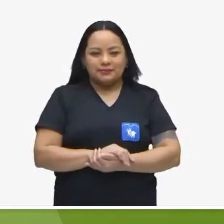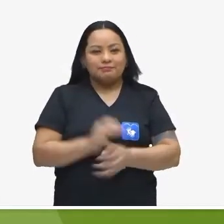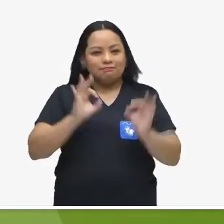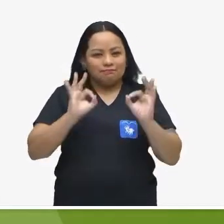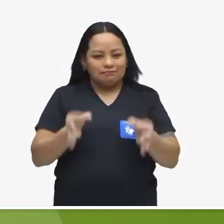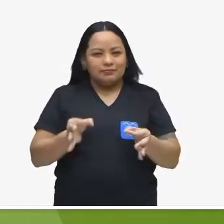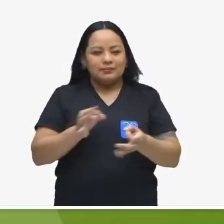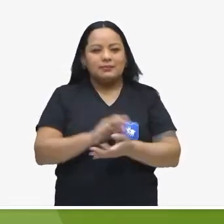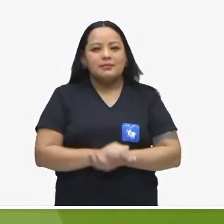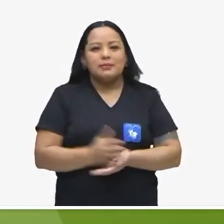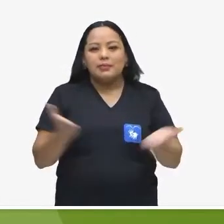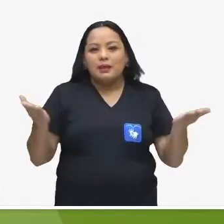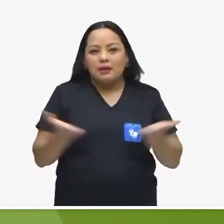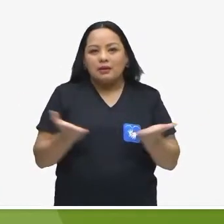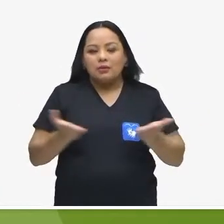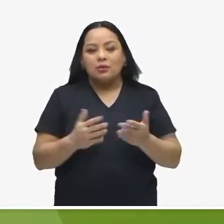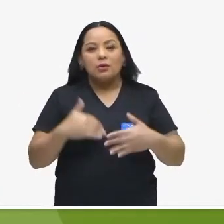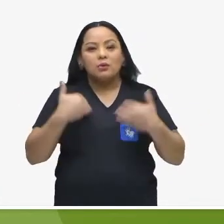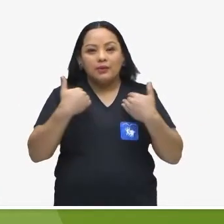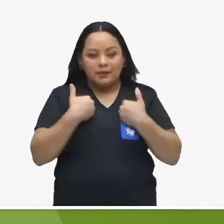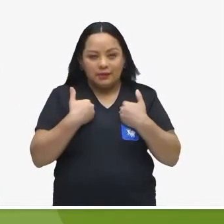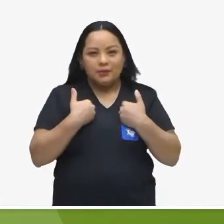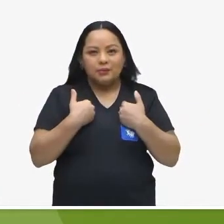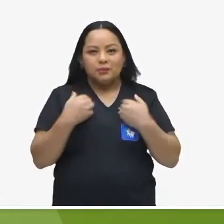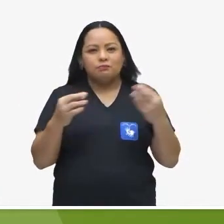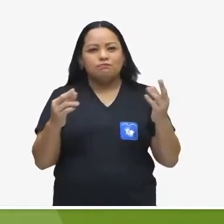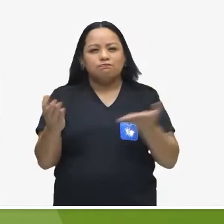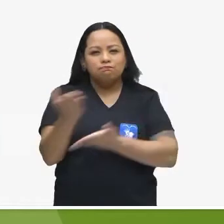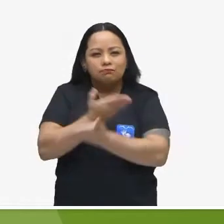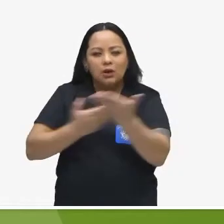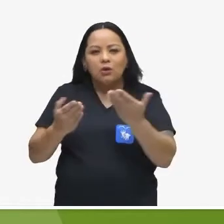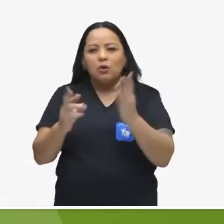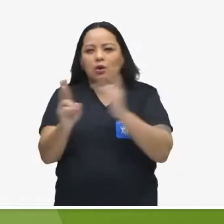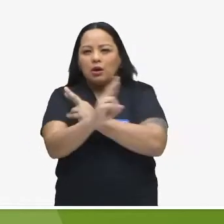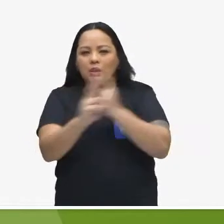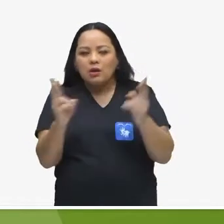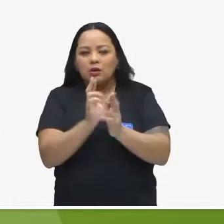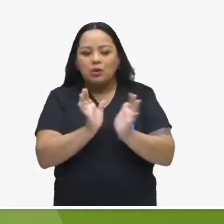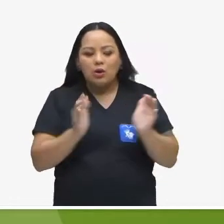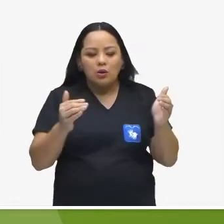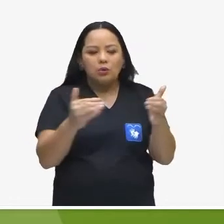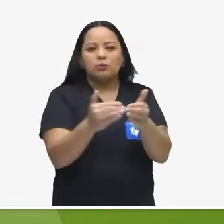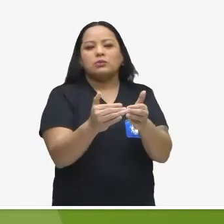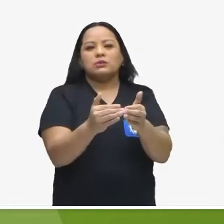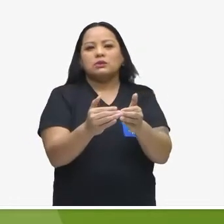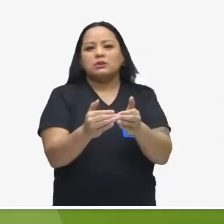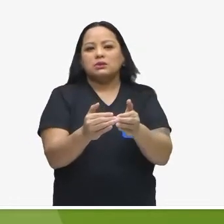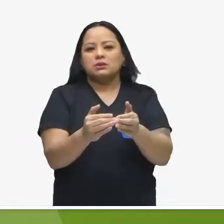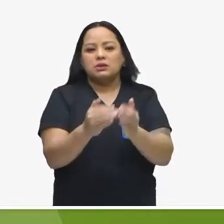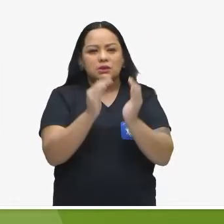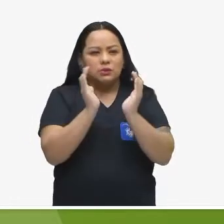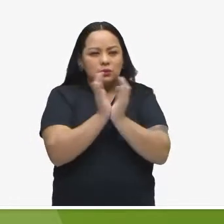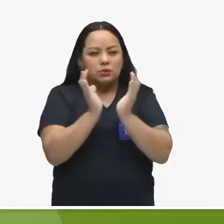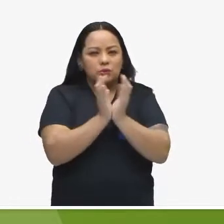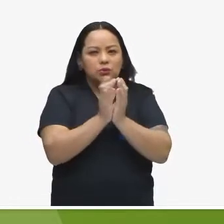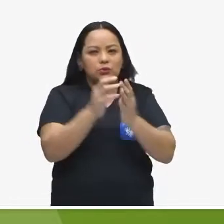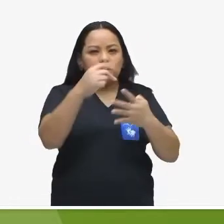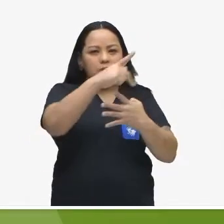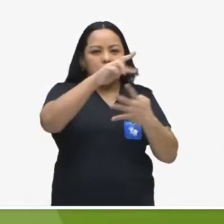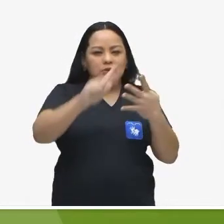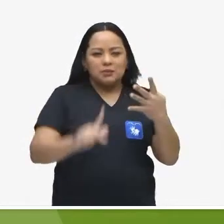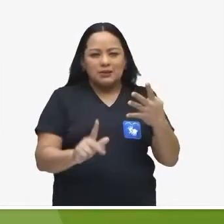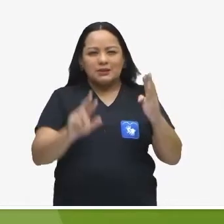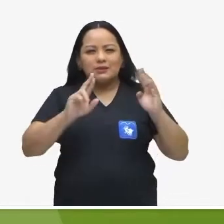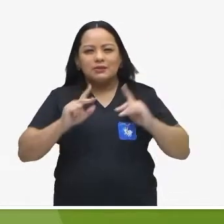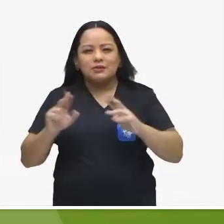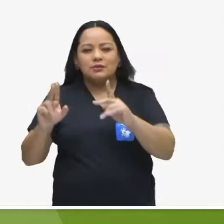certo? Agora, quando eu relaciono a comunidade, que é esse conjunto de espécies diferentes,